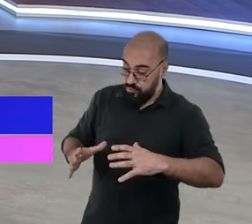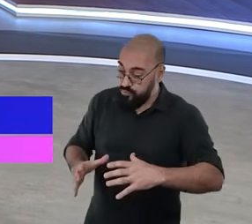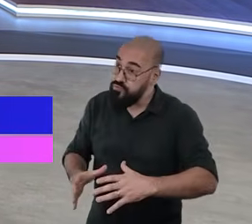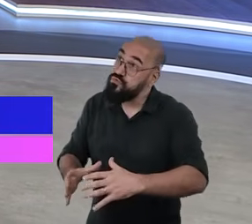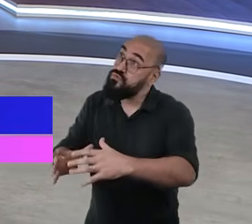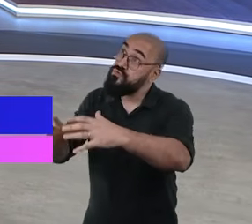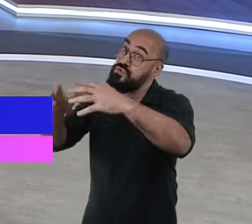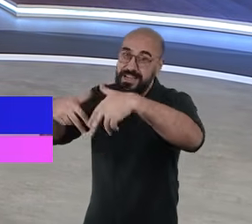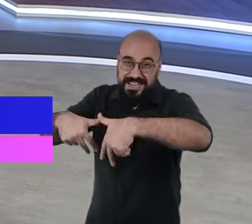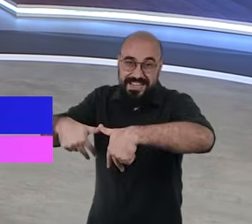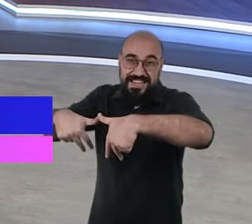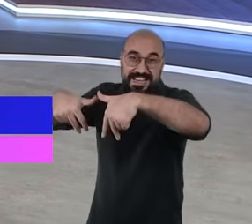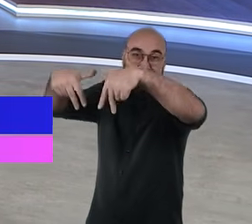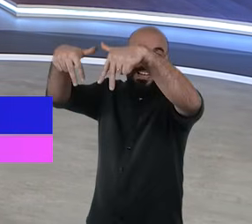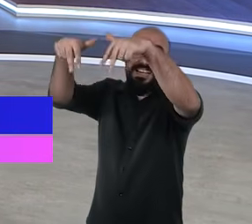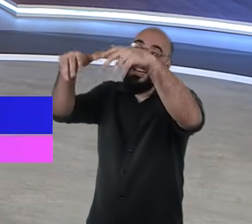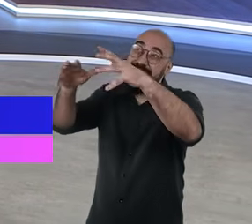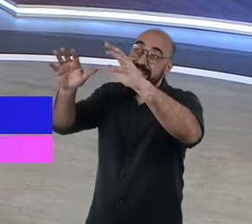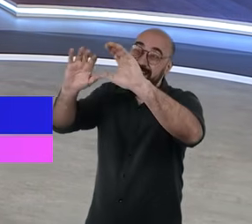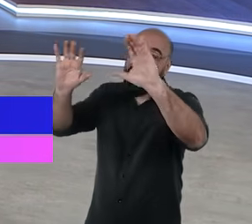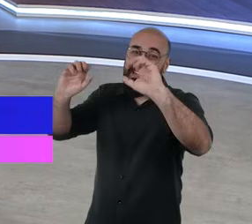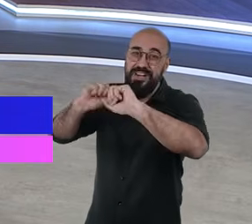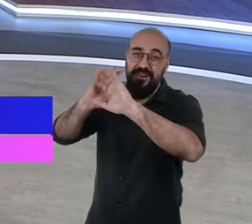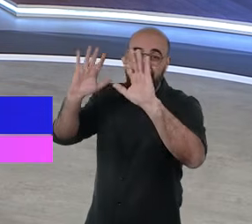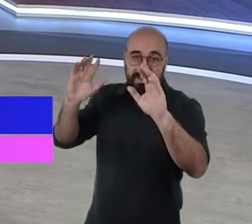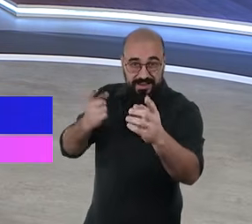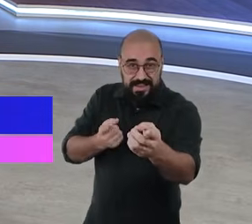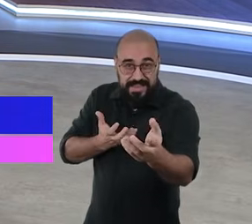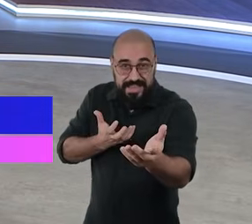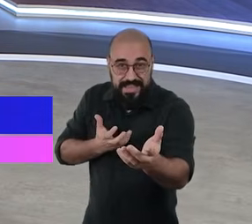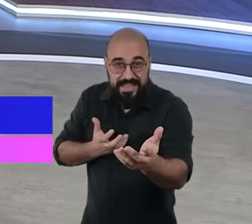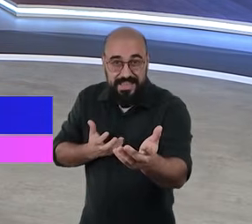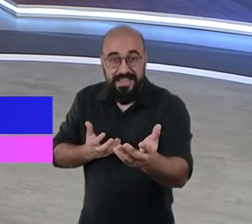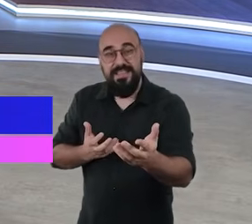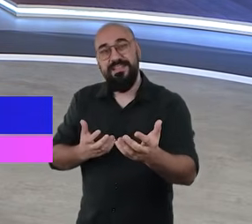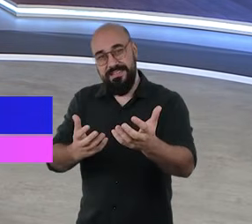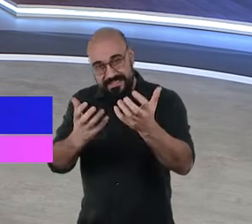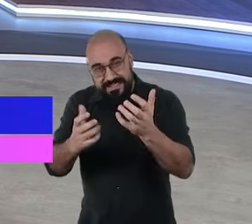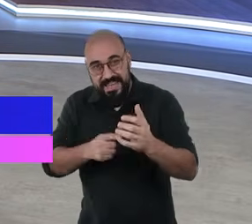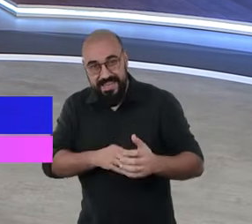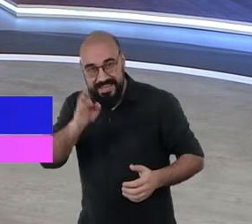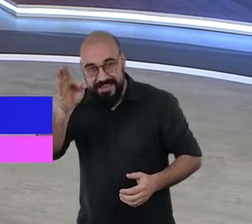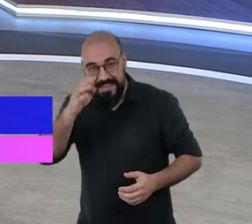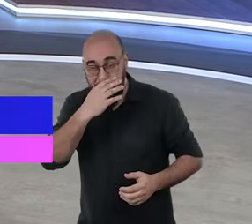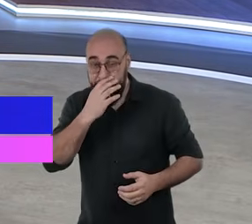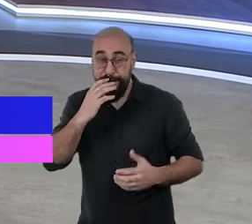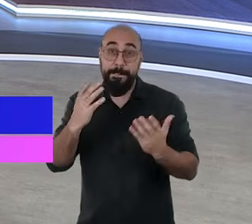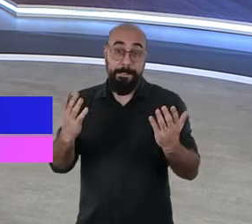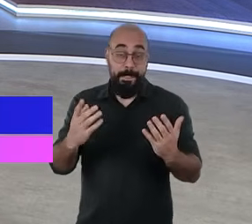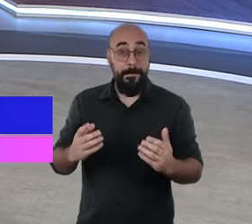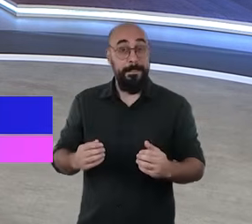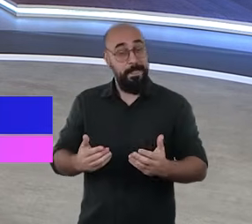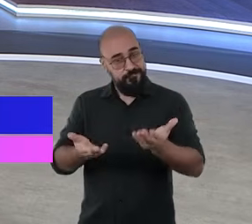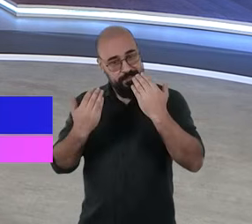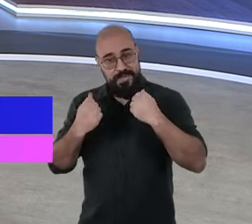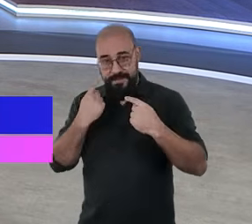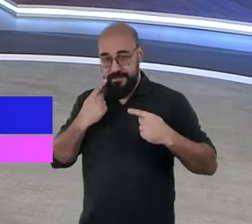todo sempre. Se é o seu desejo, eu quero orar com você. E não se esqueça de escrever para nós,